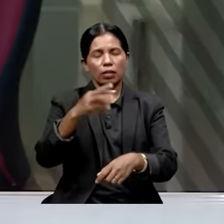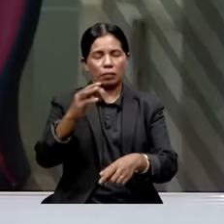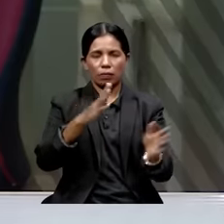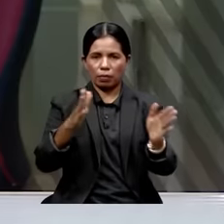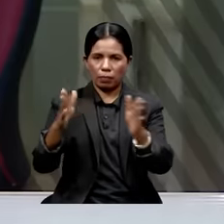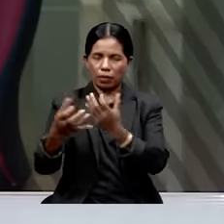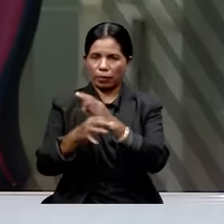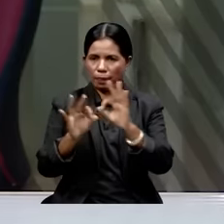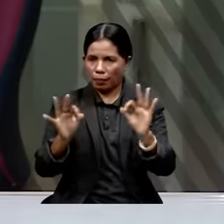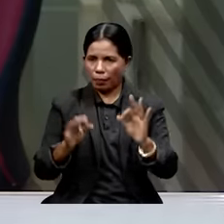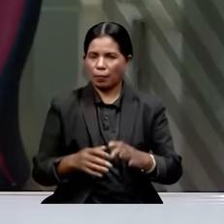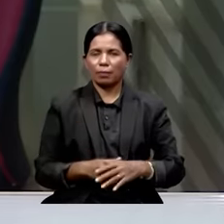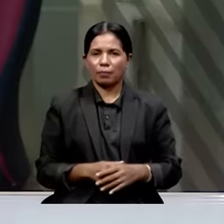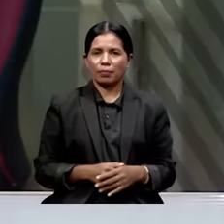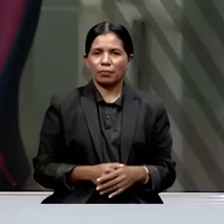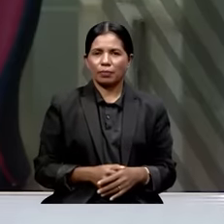prepara-na.